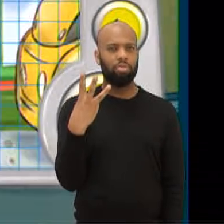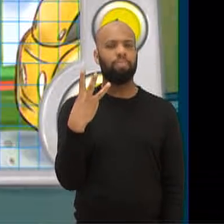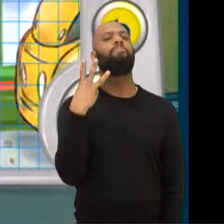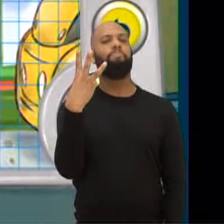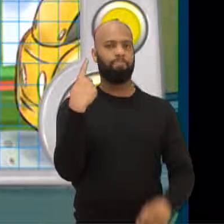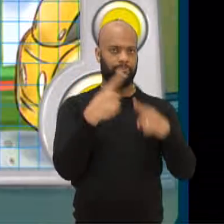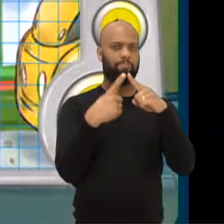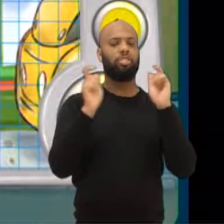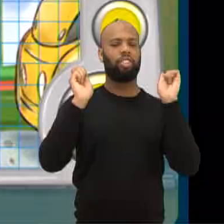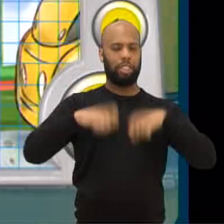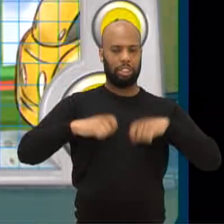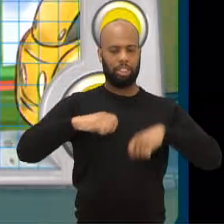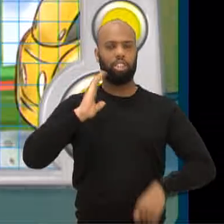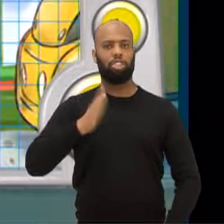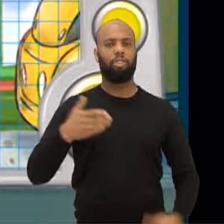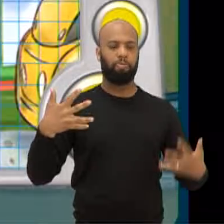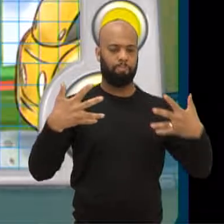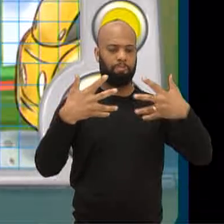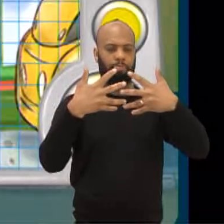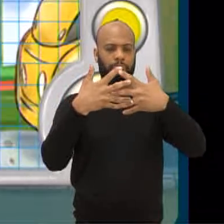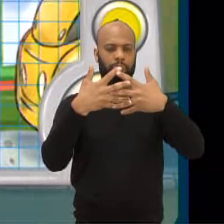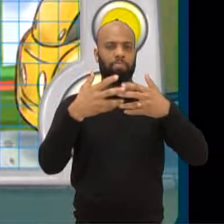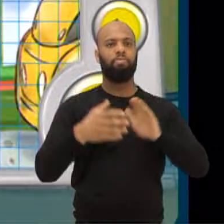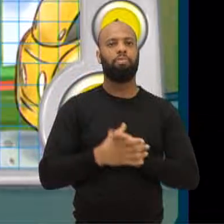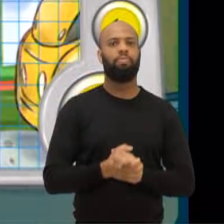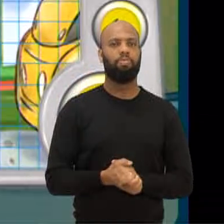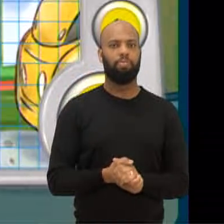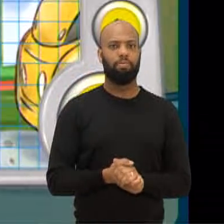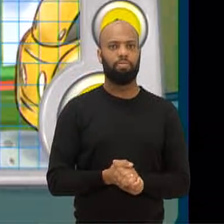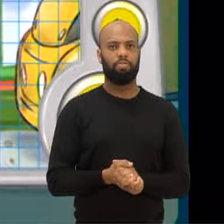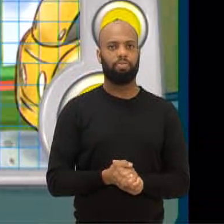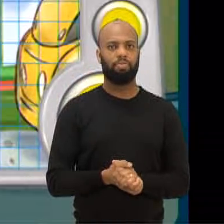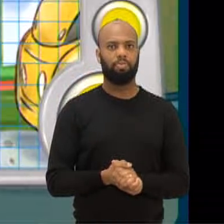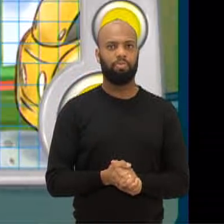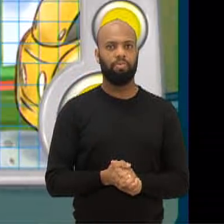1, 2, 3 vezes para que ela encaixe. Vamos tentar?